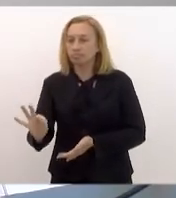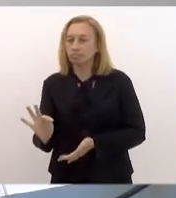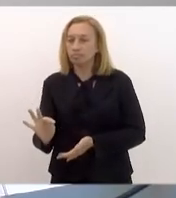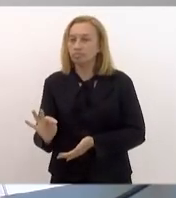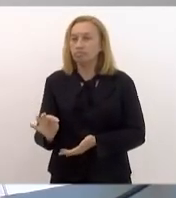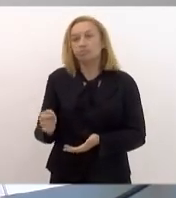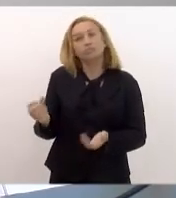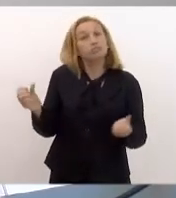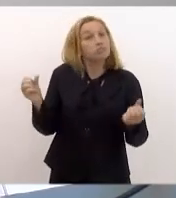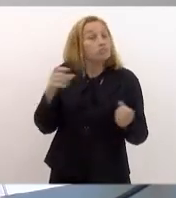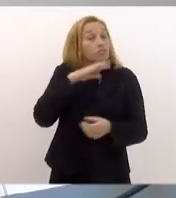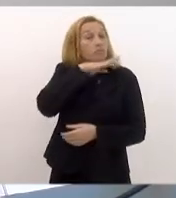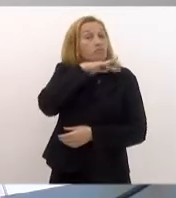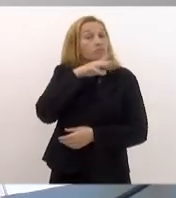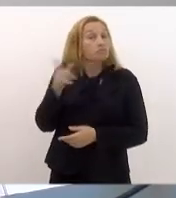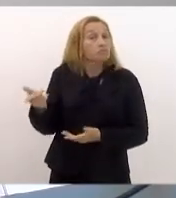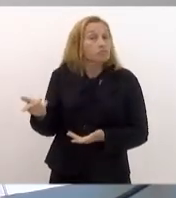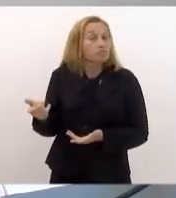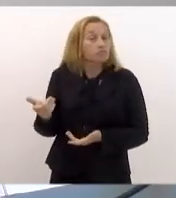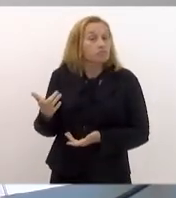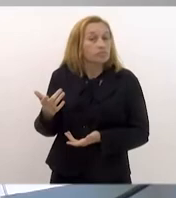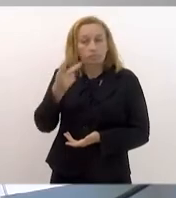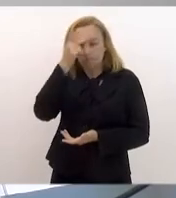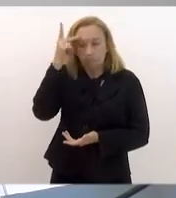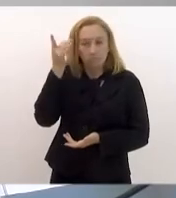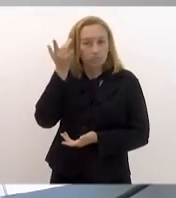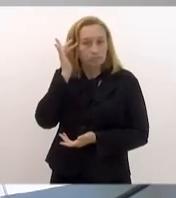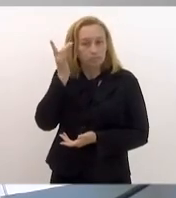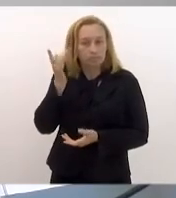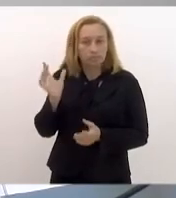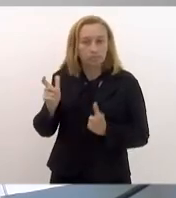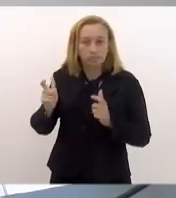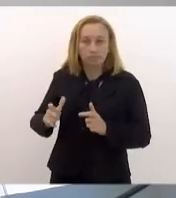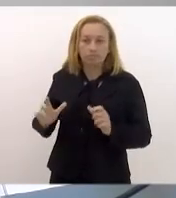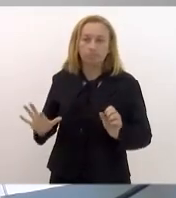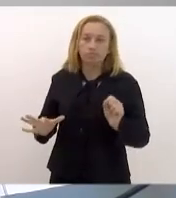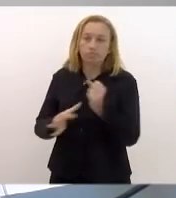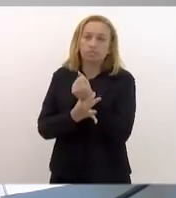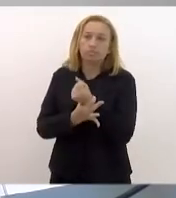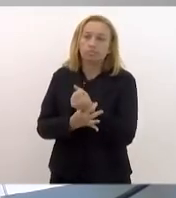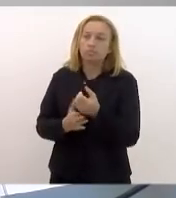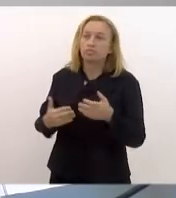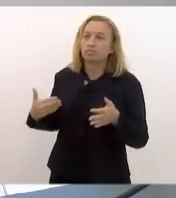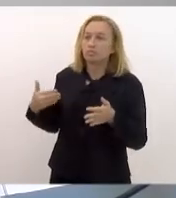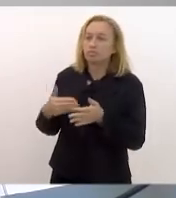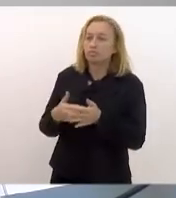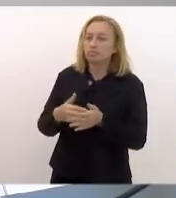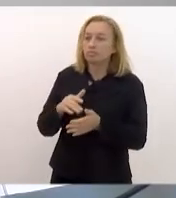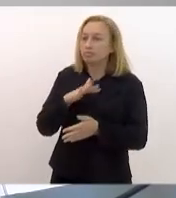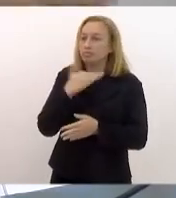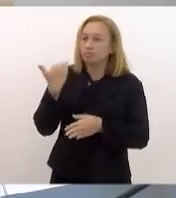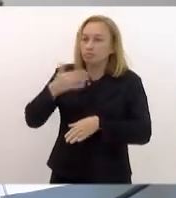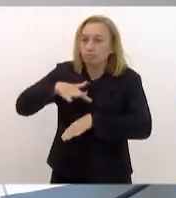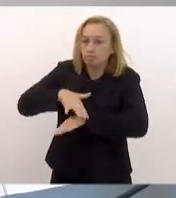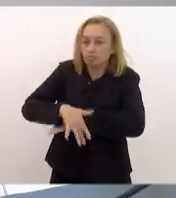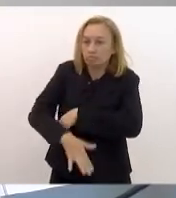A pessoa vai ser que está no lugar mais seguro do mundo até chegar à morte, ou por um desmoronamento, ou por uma